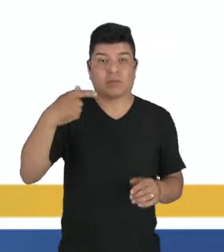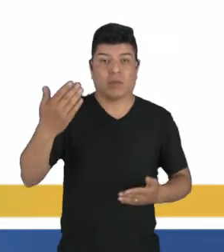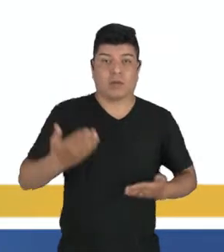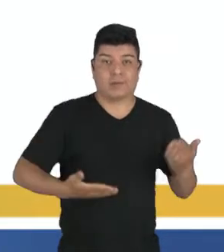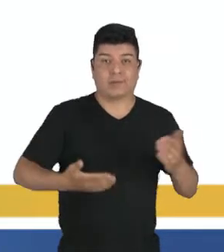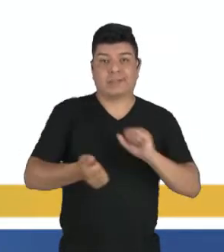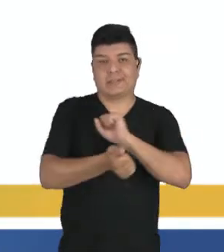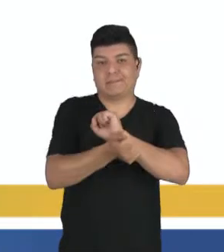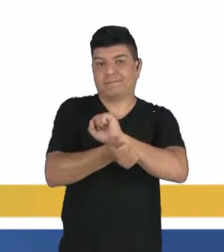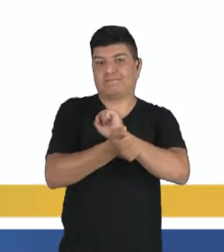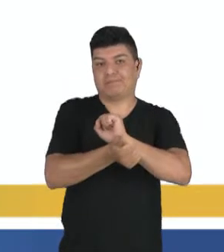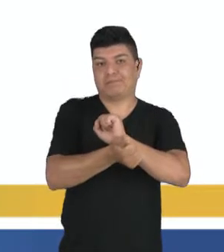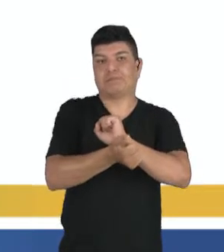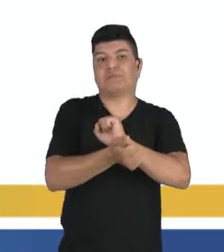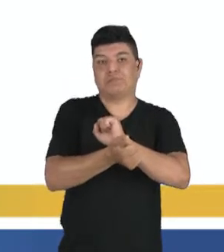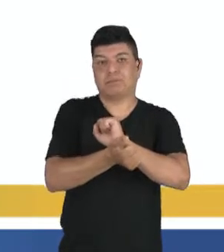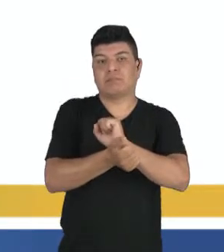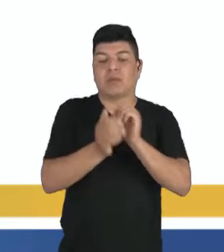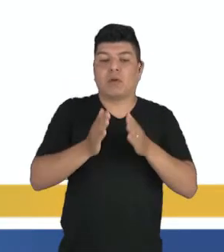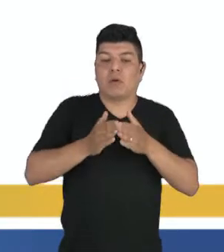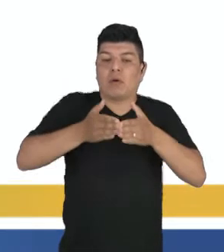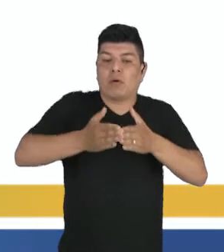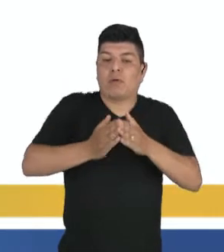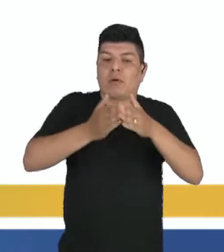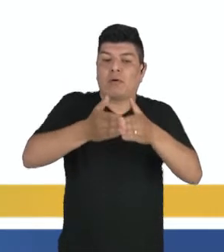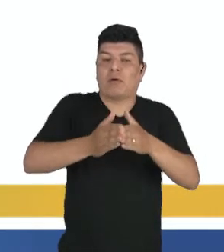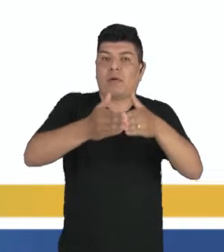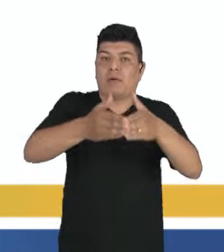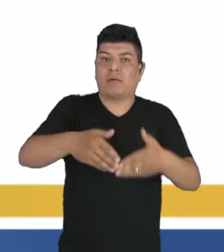de escravos. Os navios negreiros ou